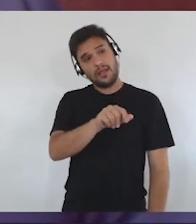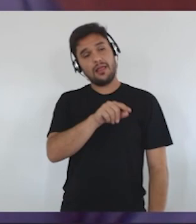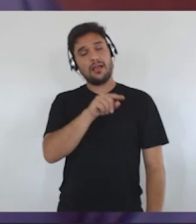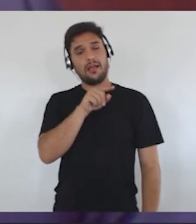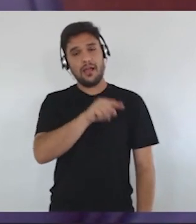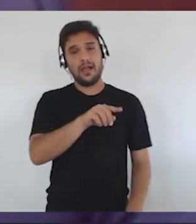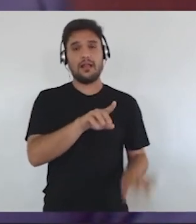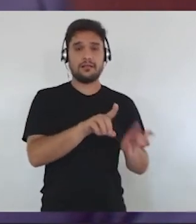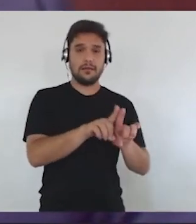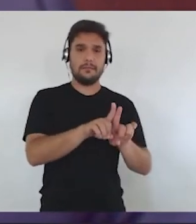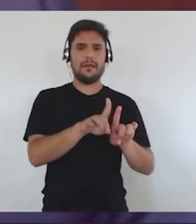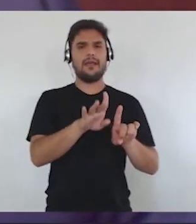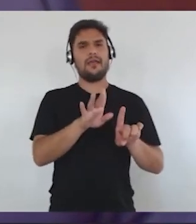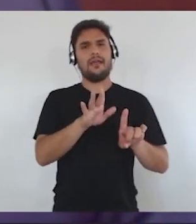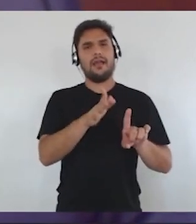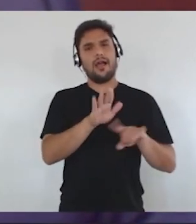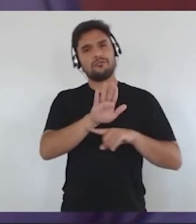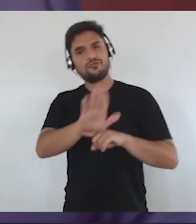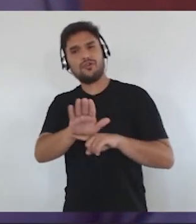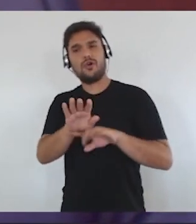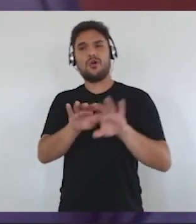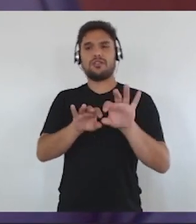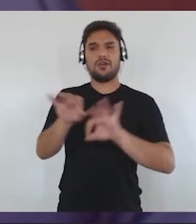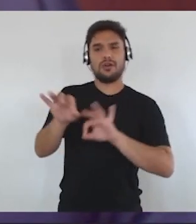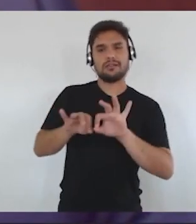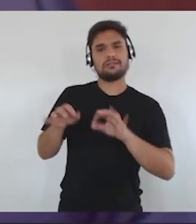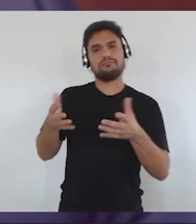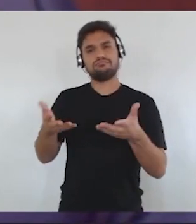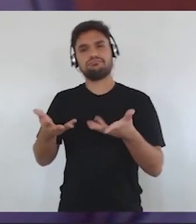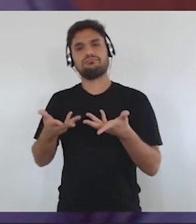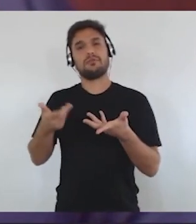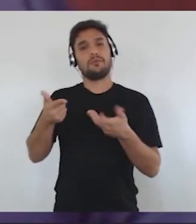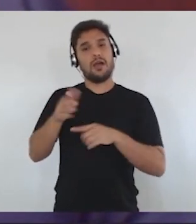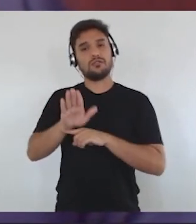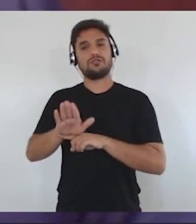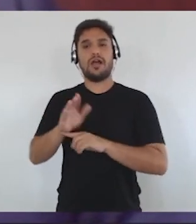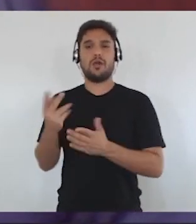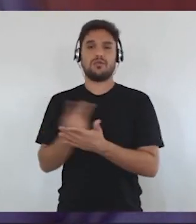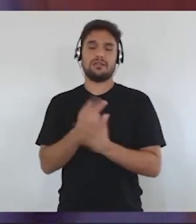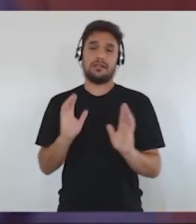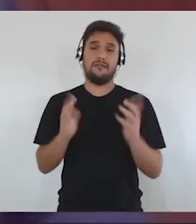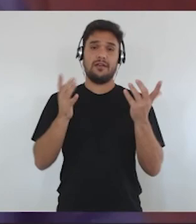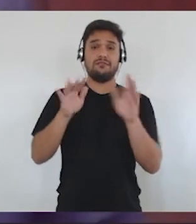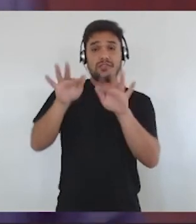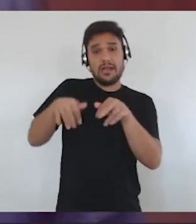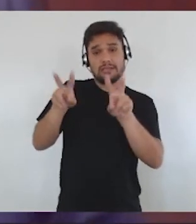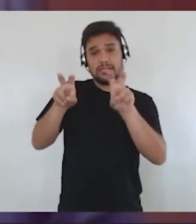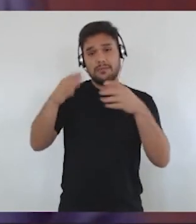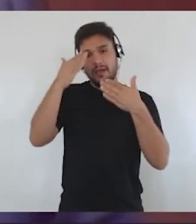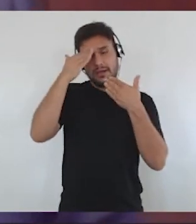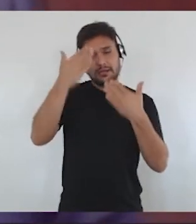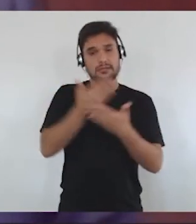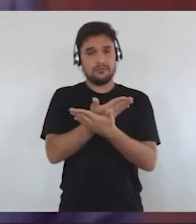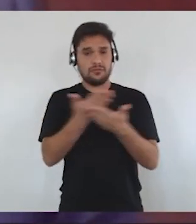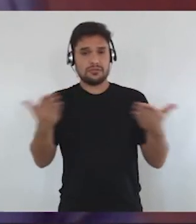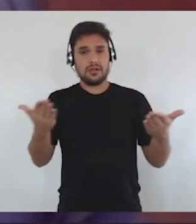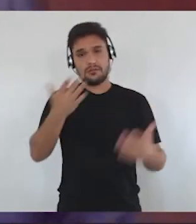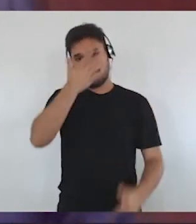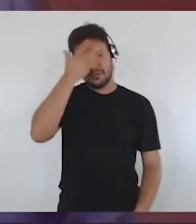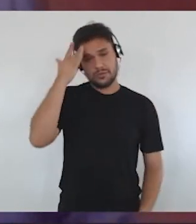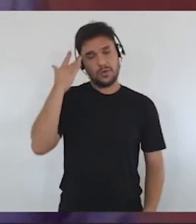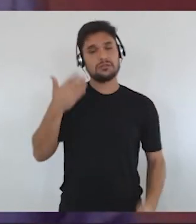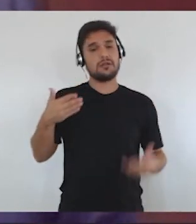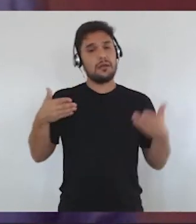que também prestou sua inteligência e prestígio para que esse evento pudesse ocorrer hoje. Encerro o painel agradecendo a todos aqueles que